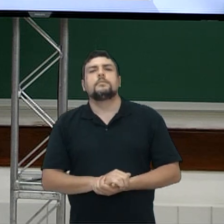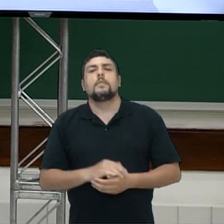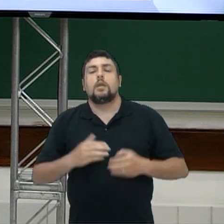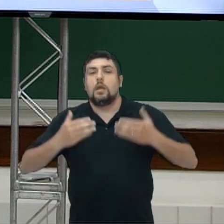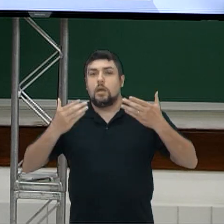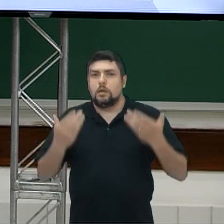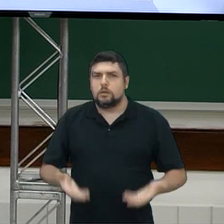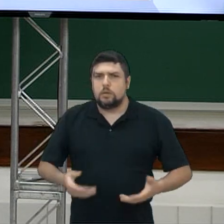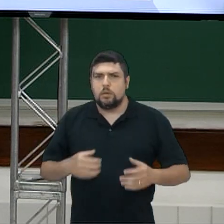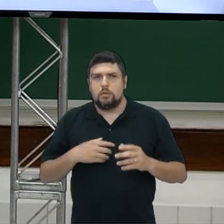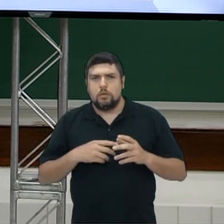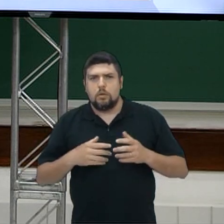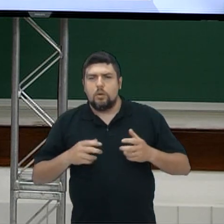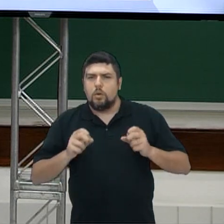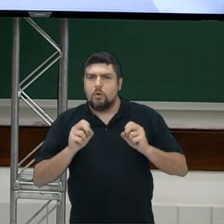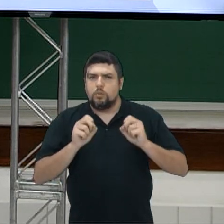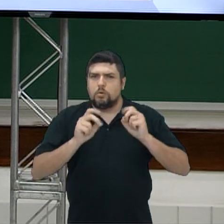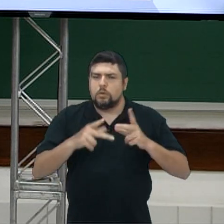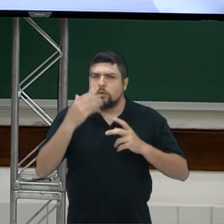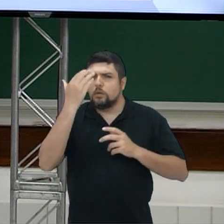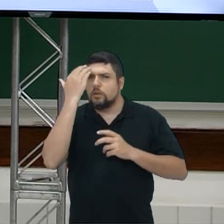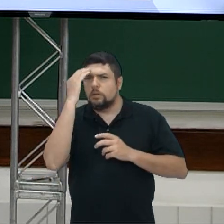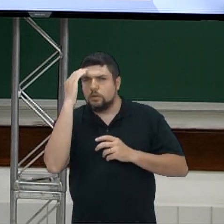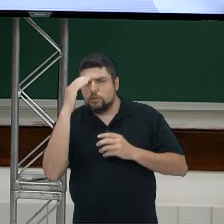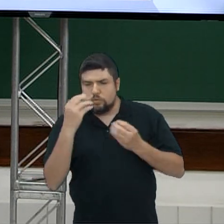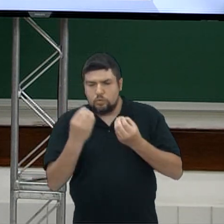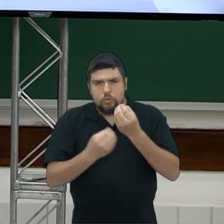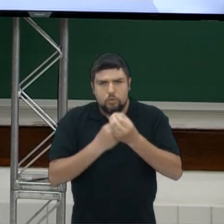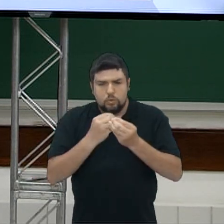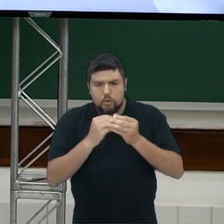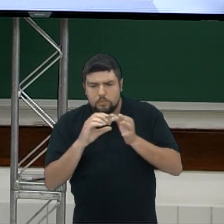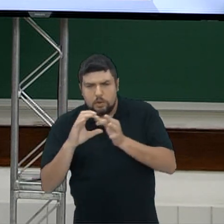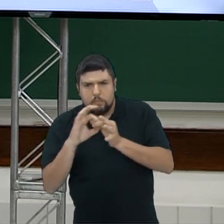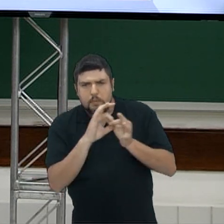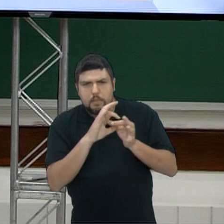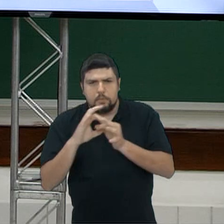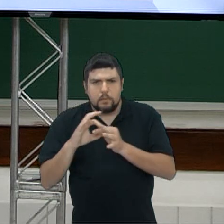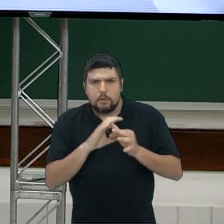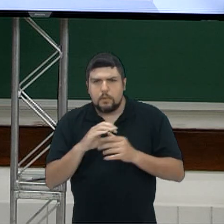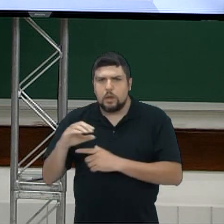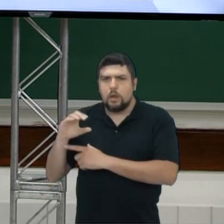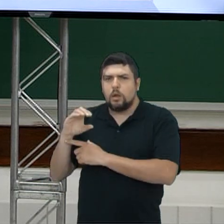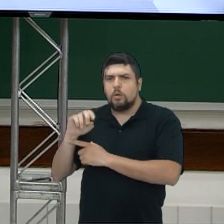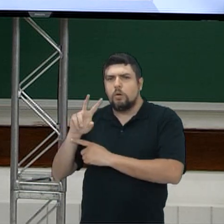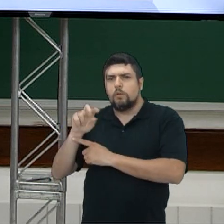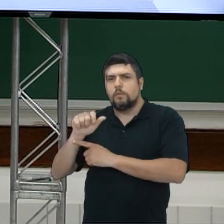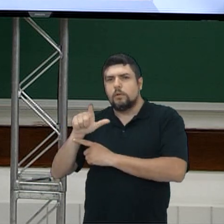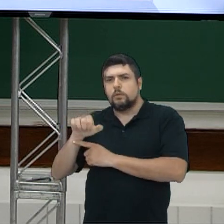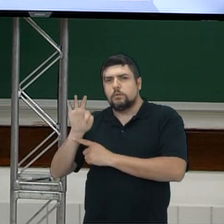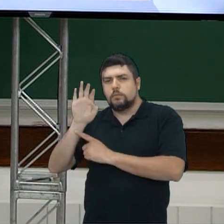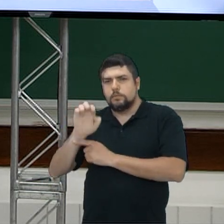Fazemos então, né? Fizemos então as fórmulas, as ligações covalentes